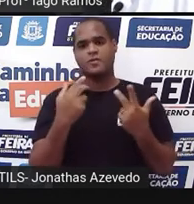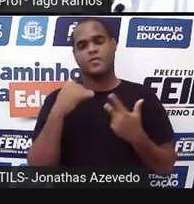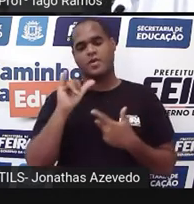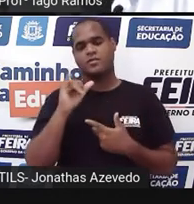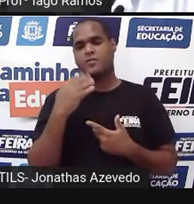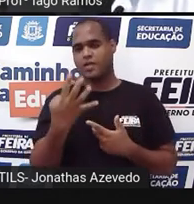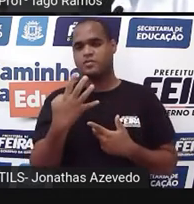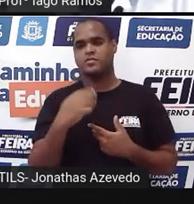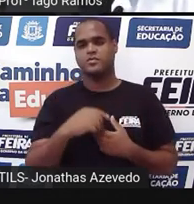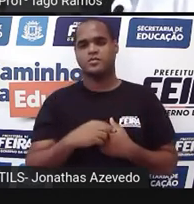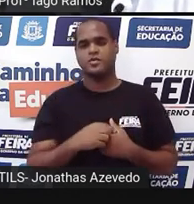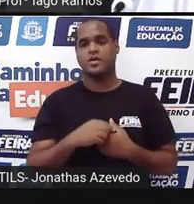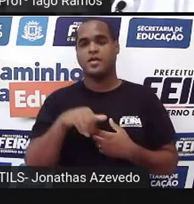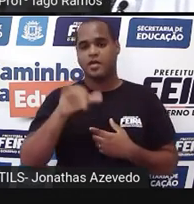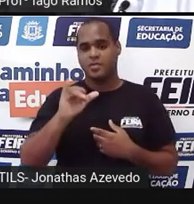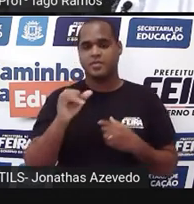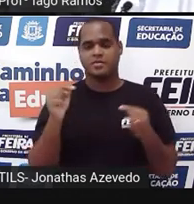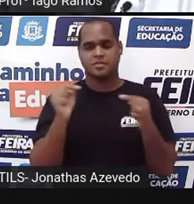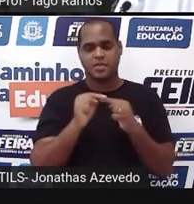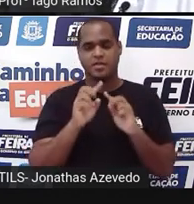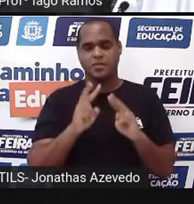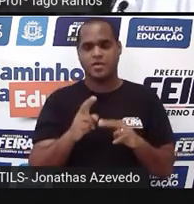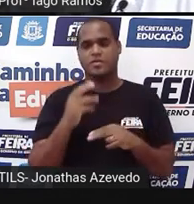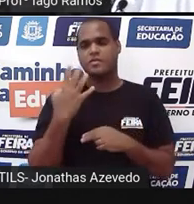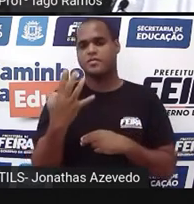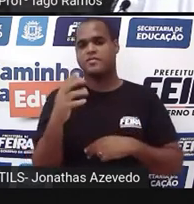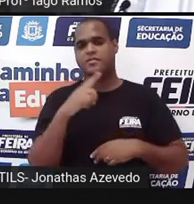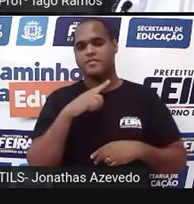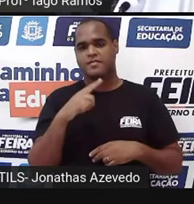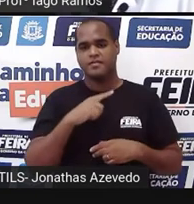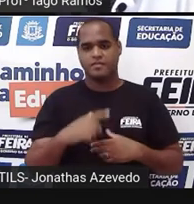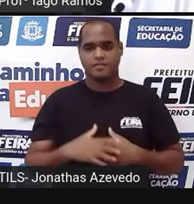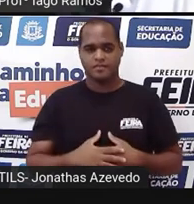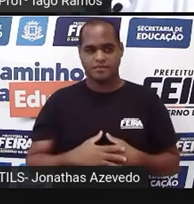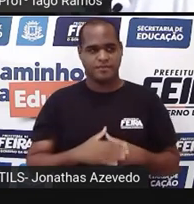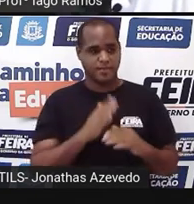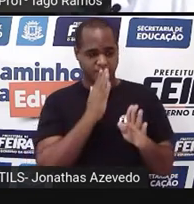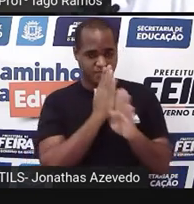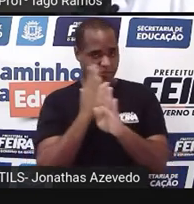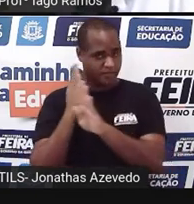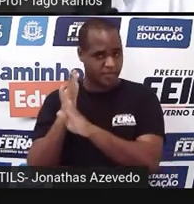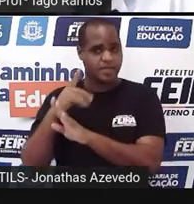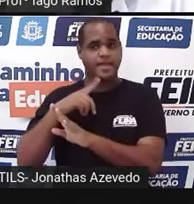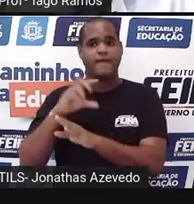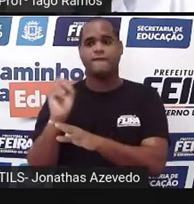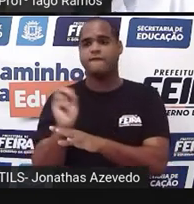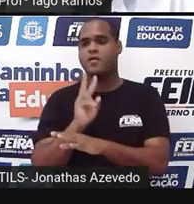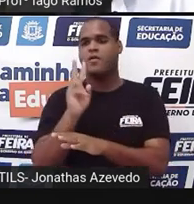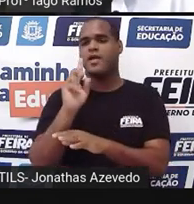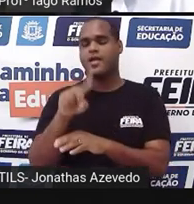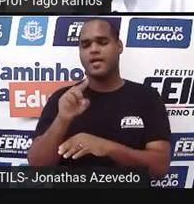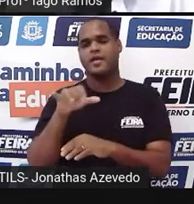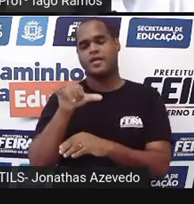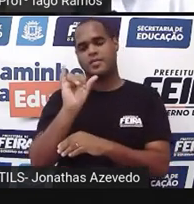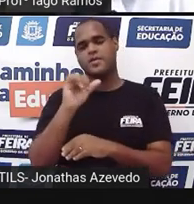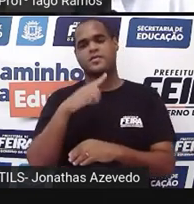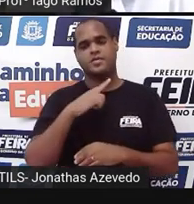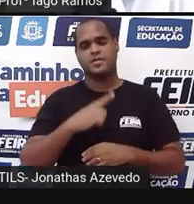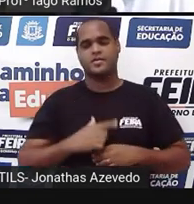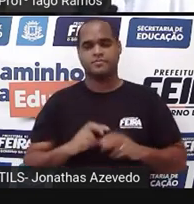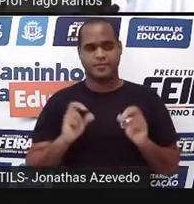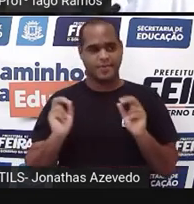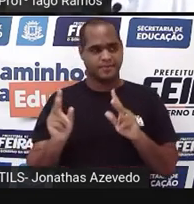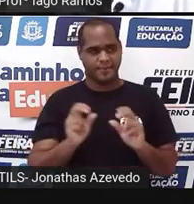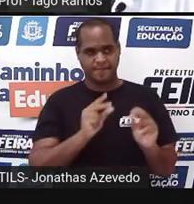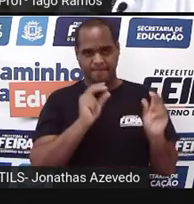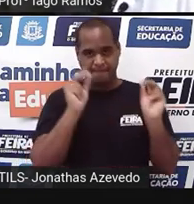Y = 4 só que eu só achei até aqui o valor de y tá bom